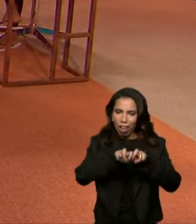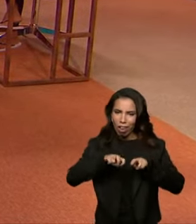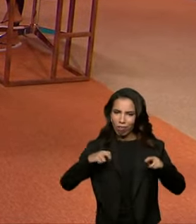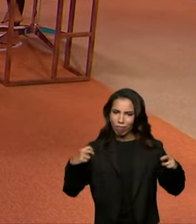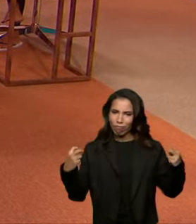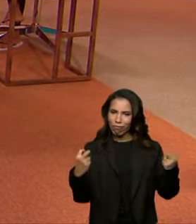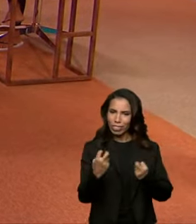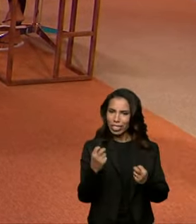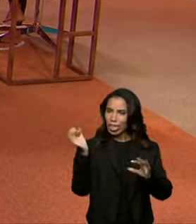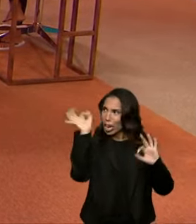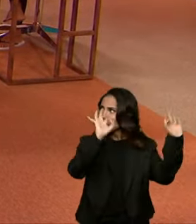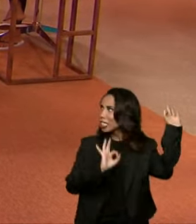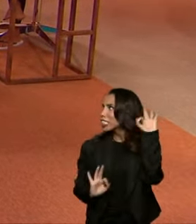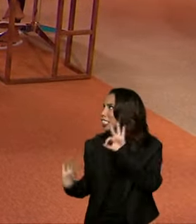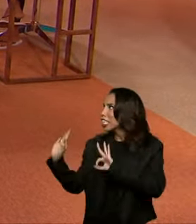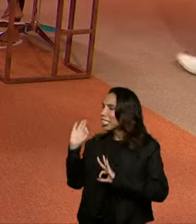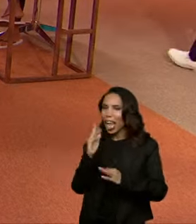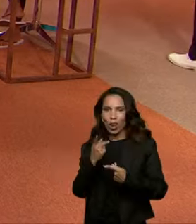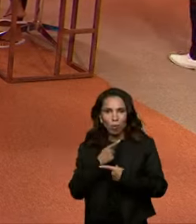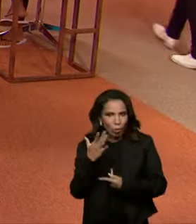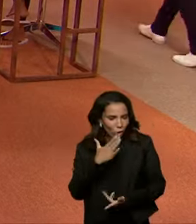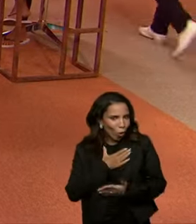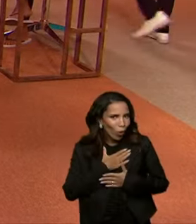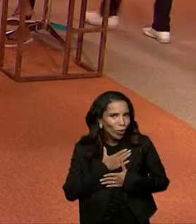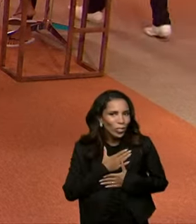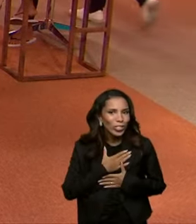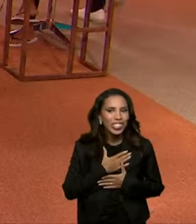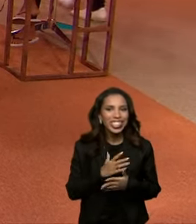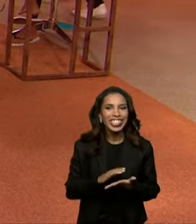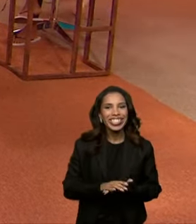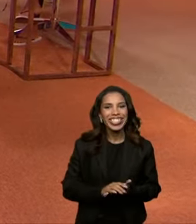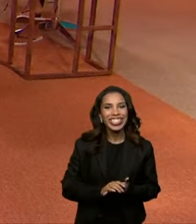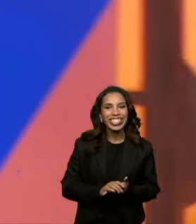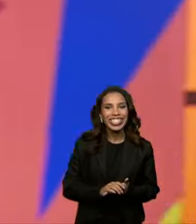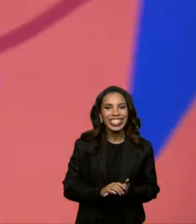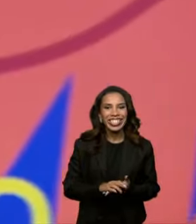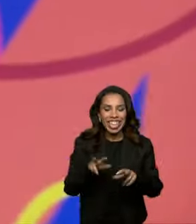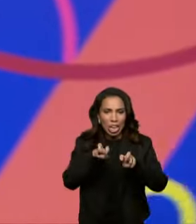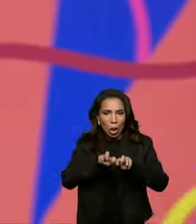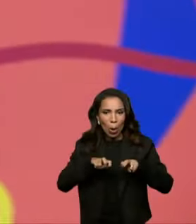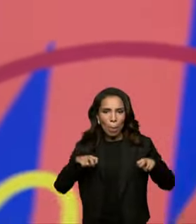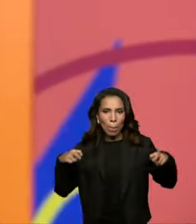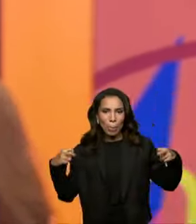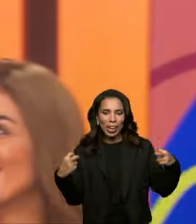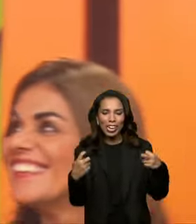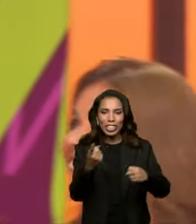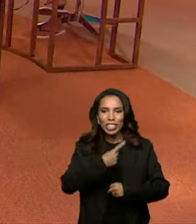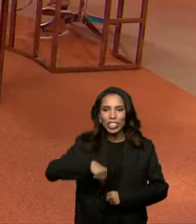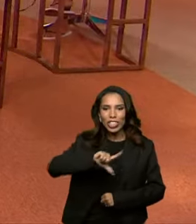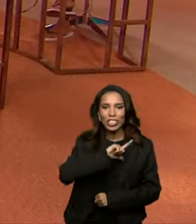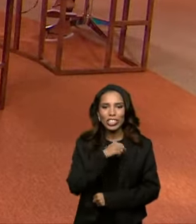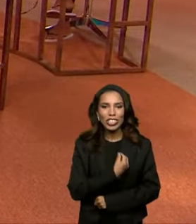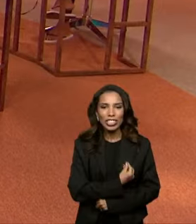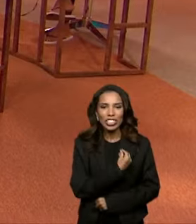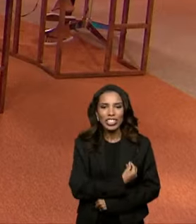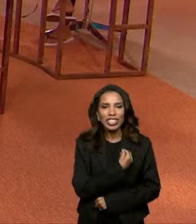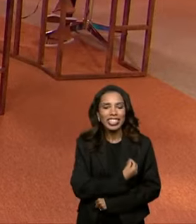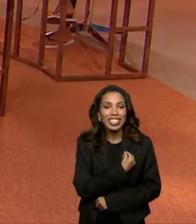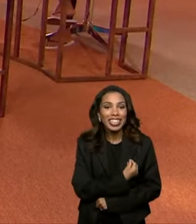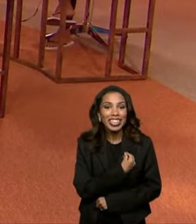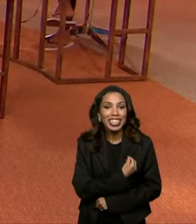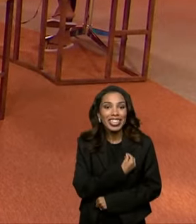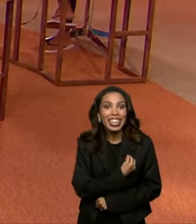cenário, você não adorou? Vem pra cá. De bancada. Estamos não aqui. Tá demais ele? Ainda tô